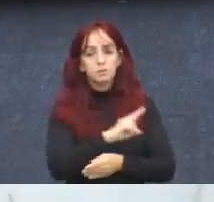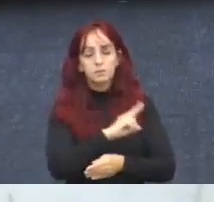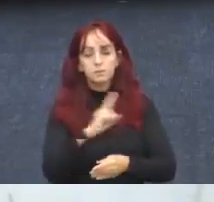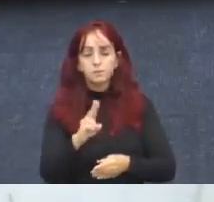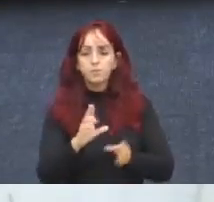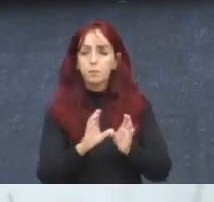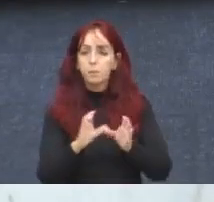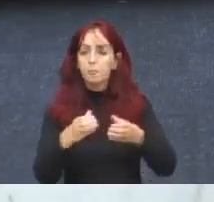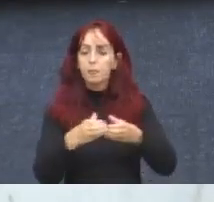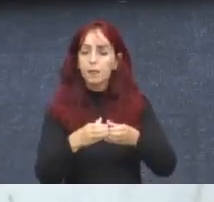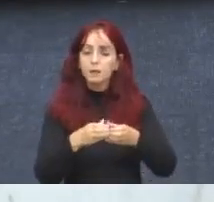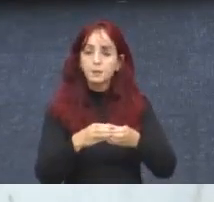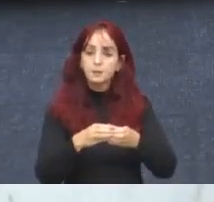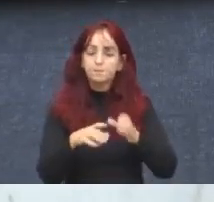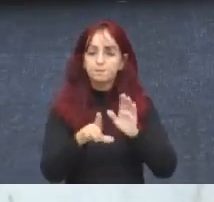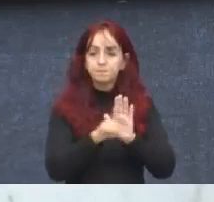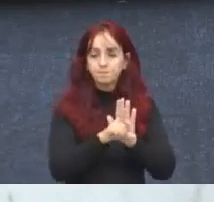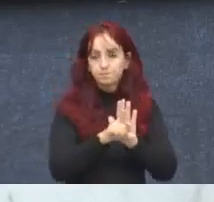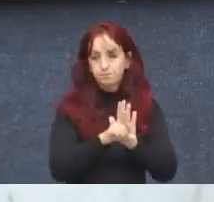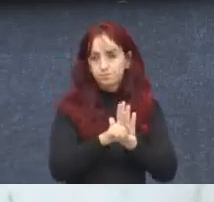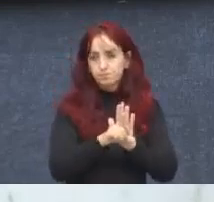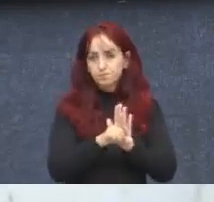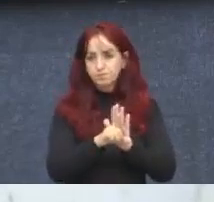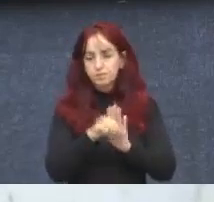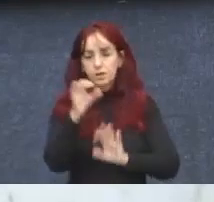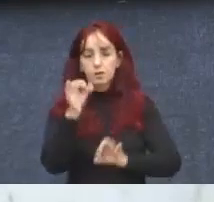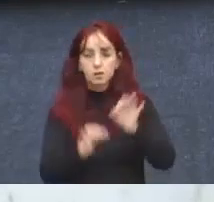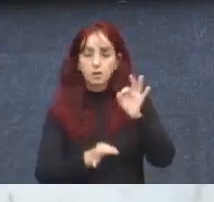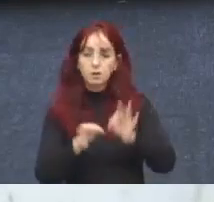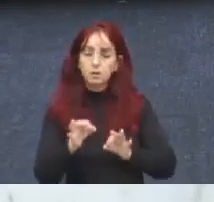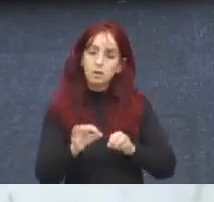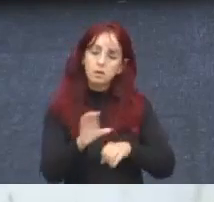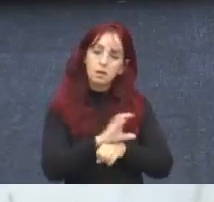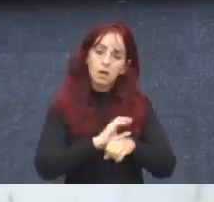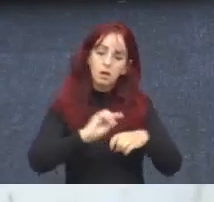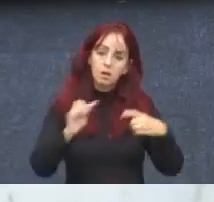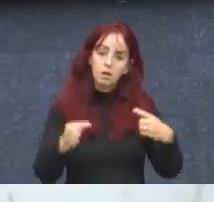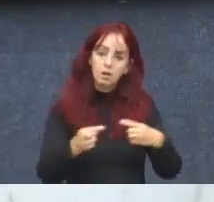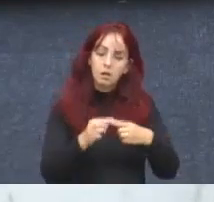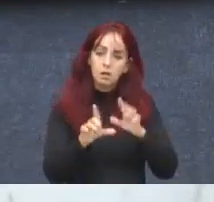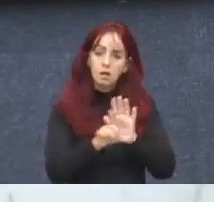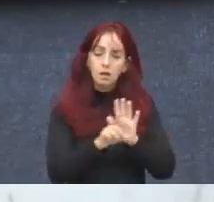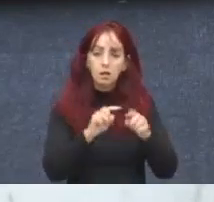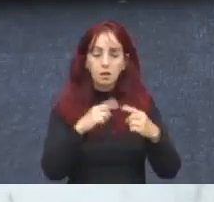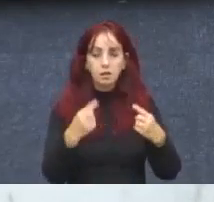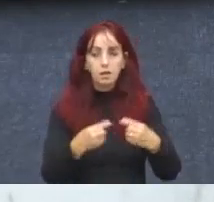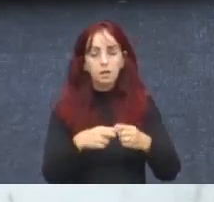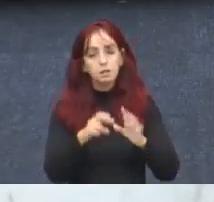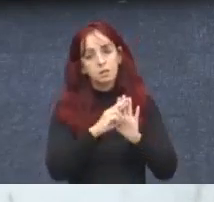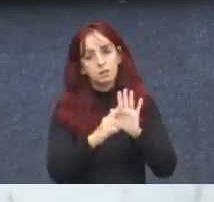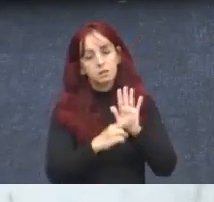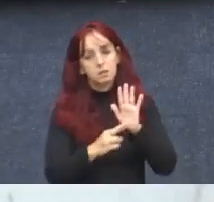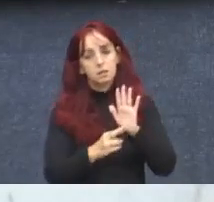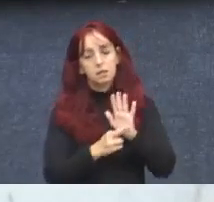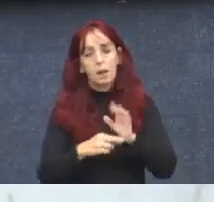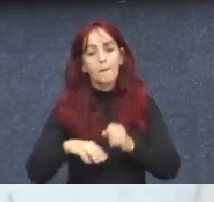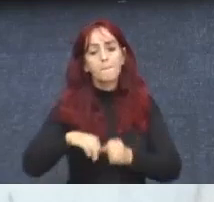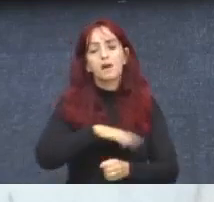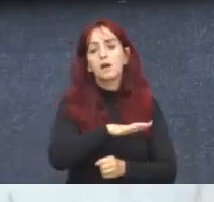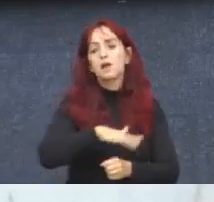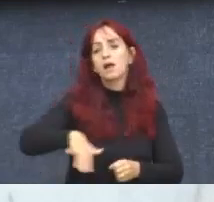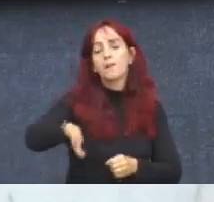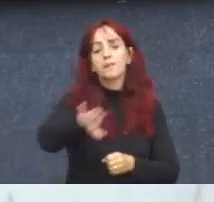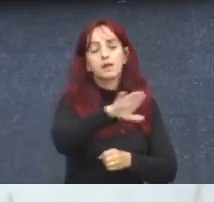comissões, legislação e justiça, pela constitucionalidade, pela legalidade e regimentalidade, meio ambiente, defesa dos